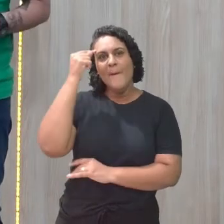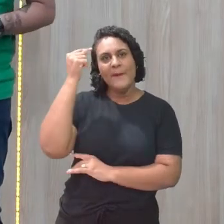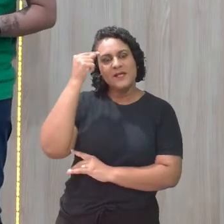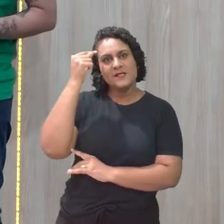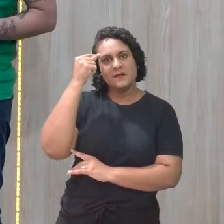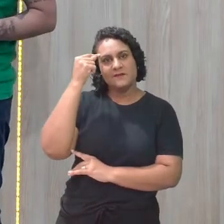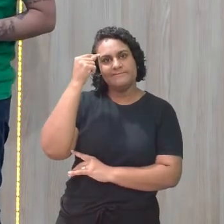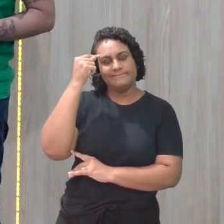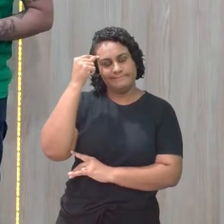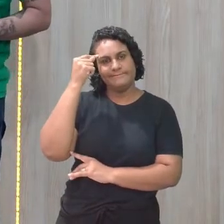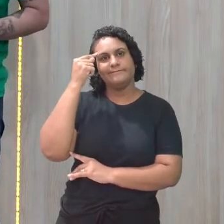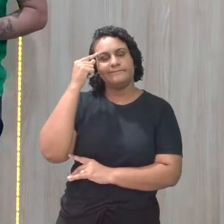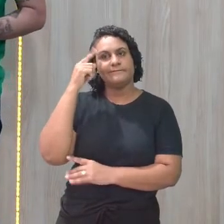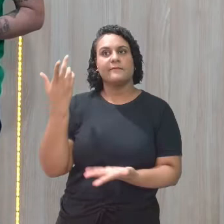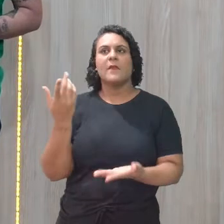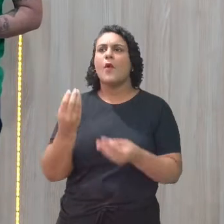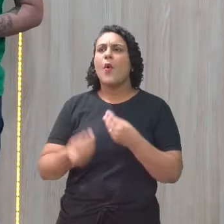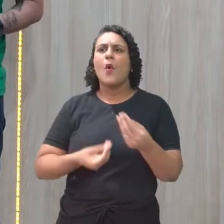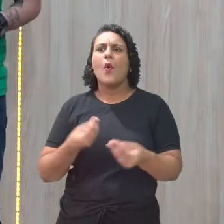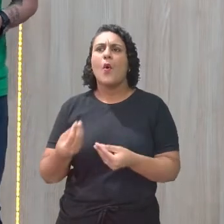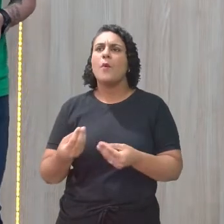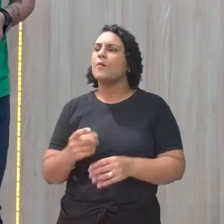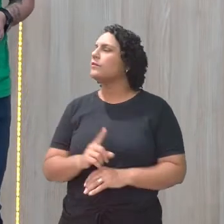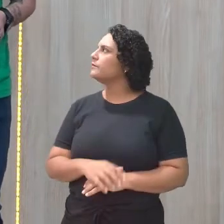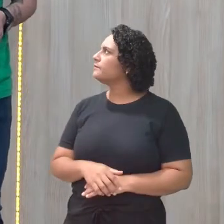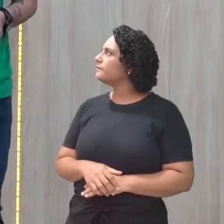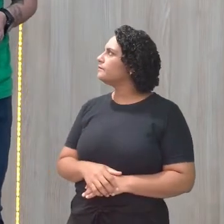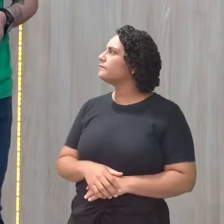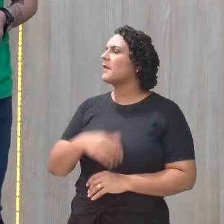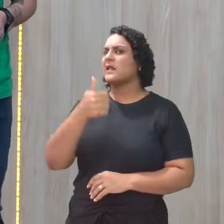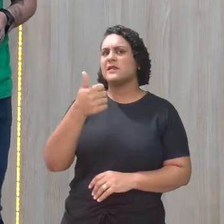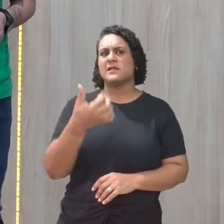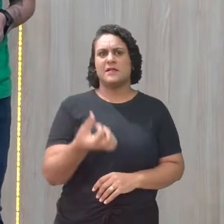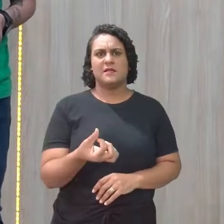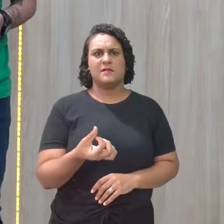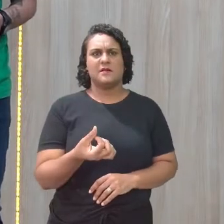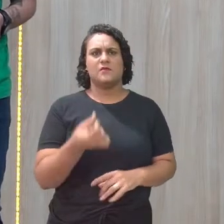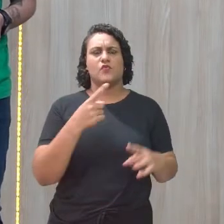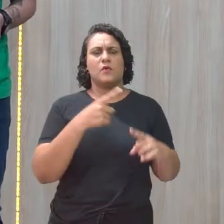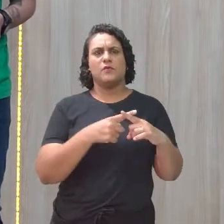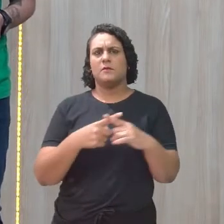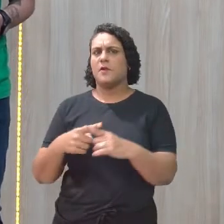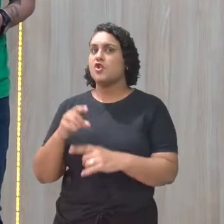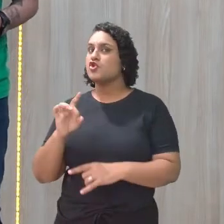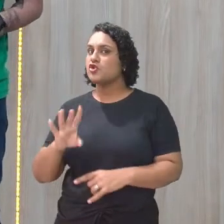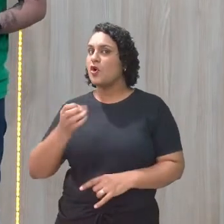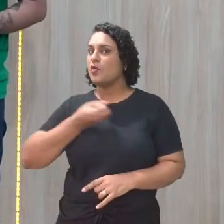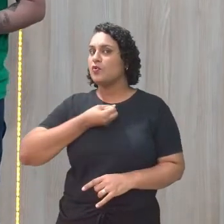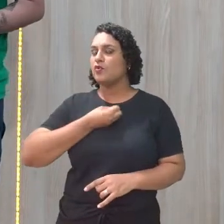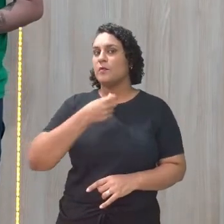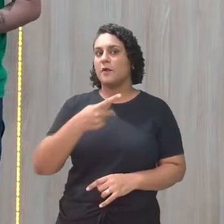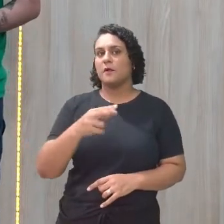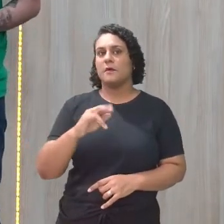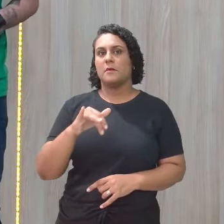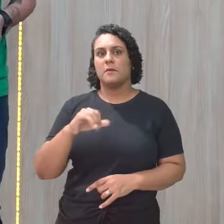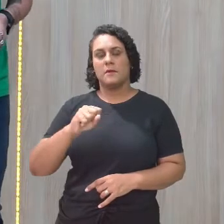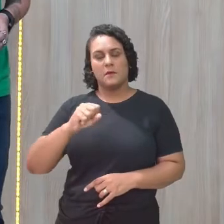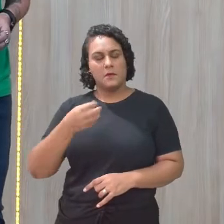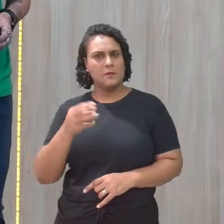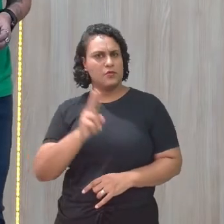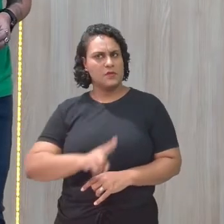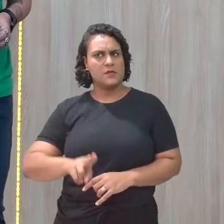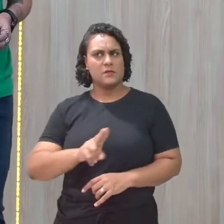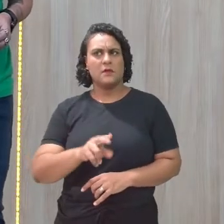seja, como é que eu vou escrever, por exemplo, o 16 com uma multiplicação só de números primos, como é que eu vou escrever